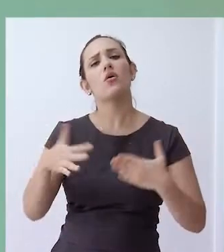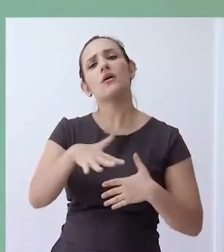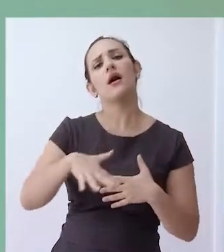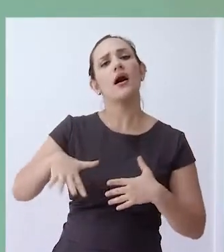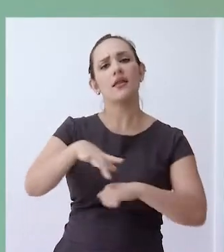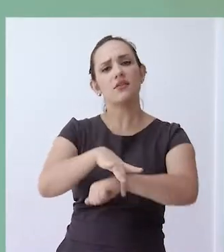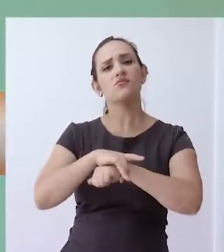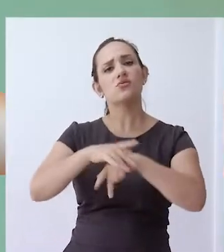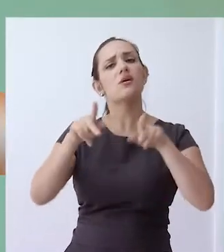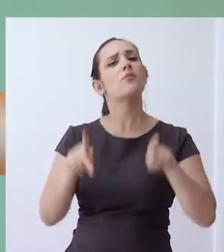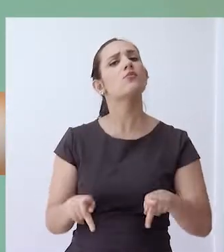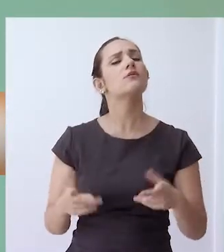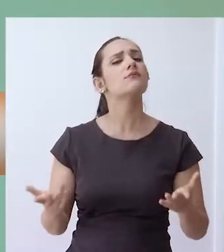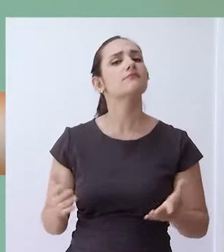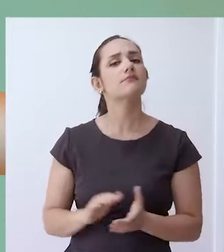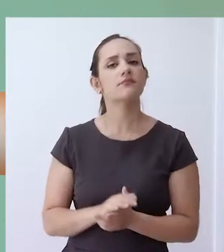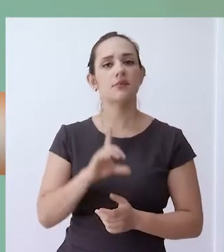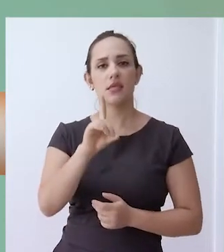nessa área?